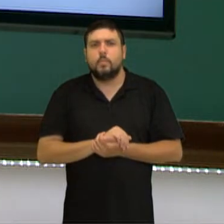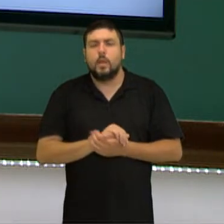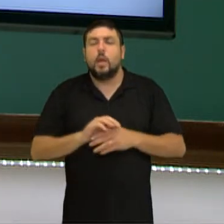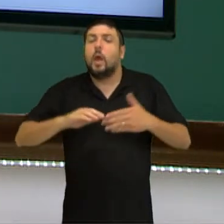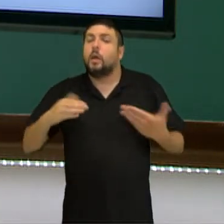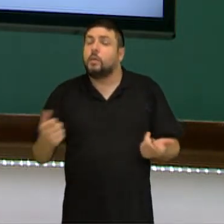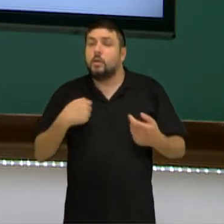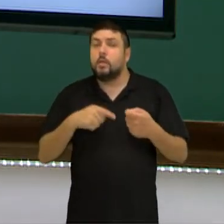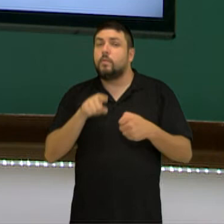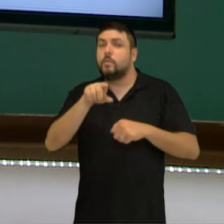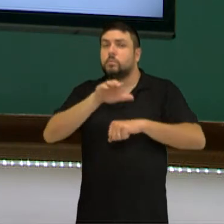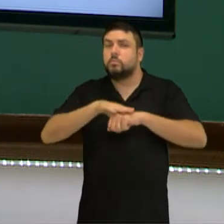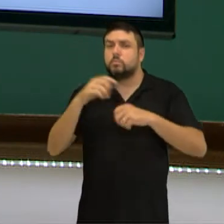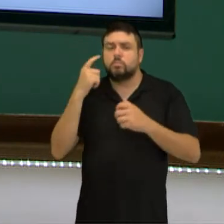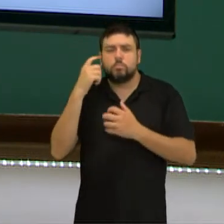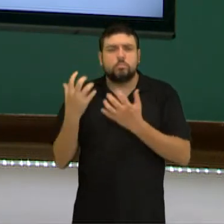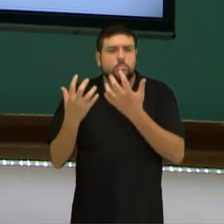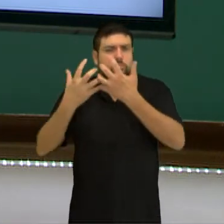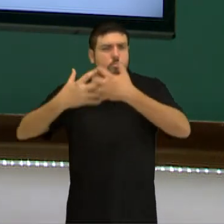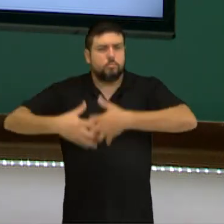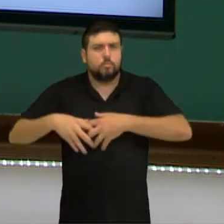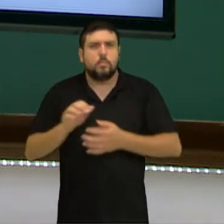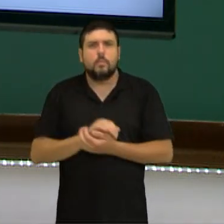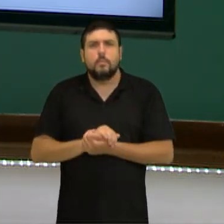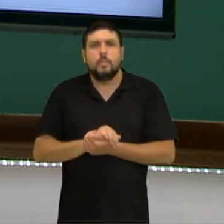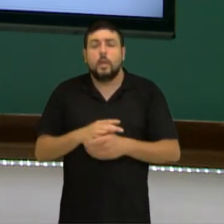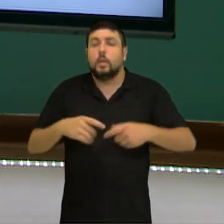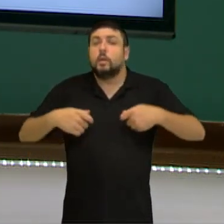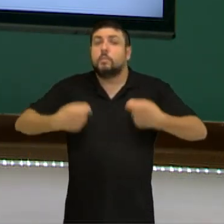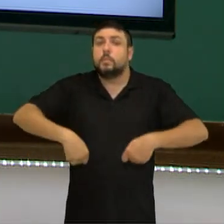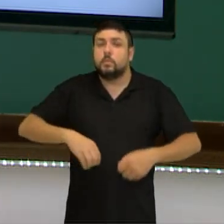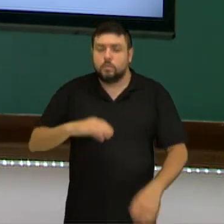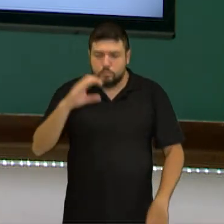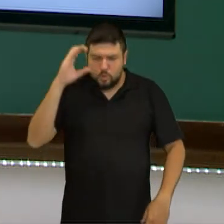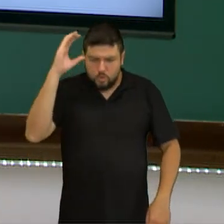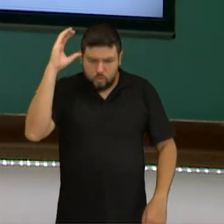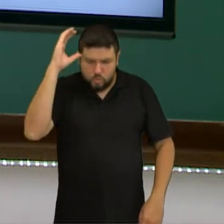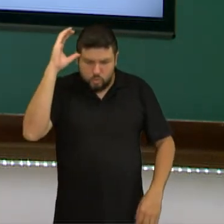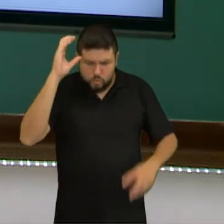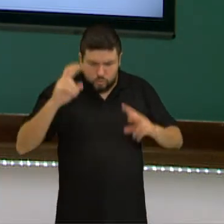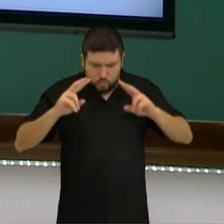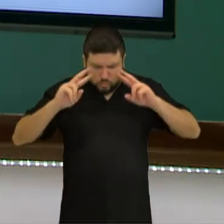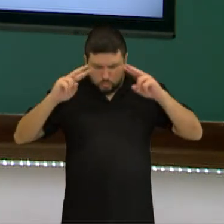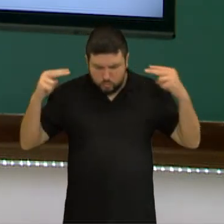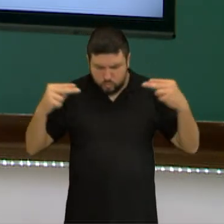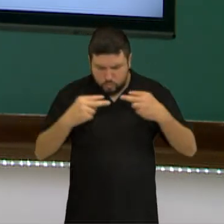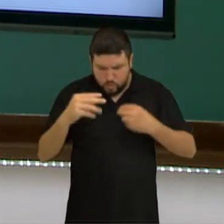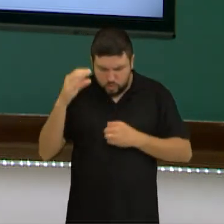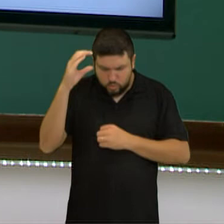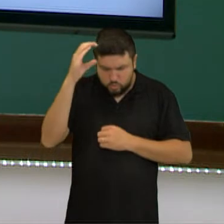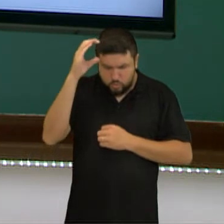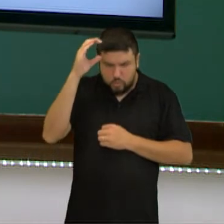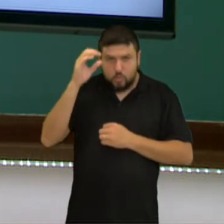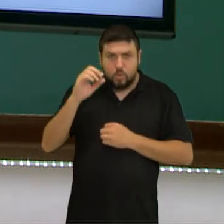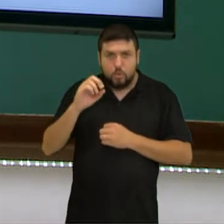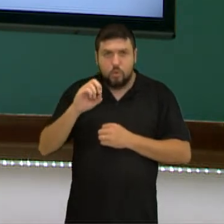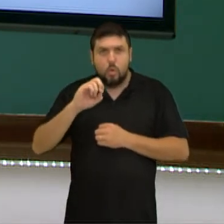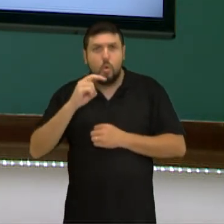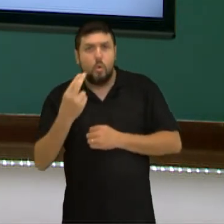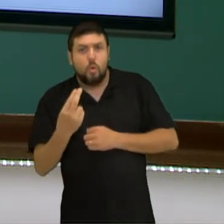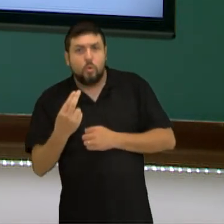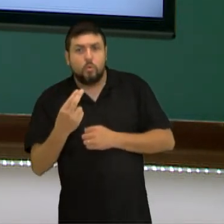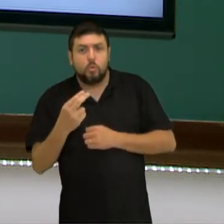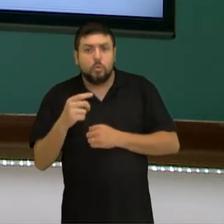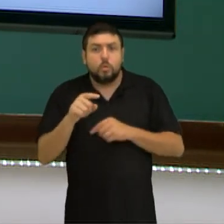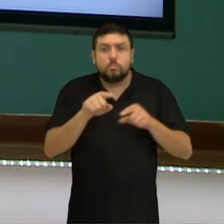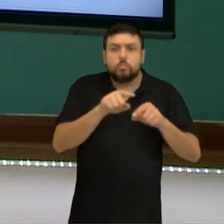fazer essa reflexão ética. Você precisa ser consciente de si ou dos outros. Ou seja, você existe e os outros